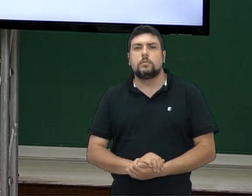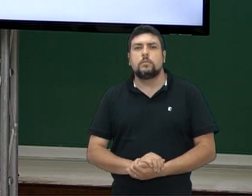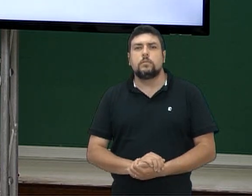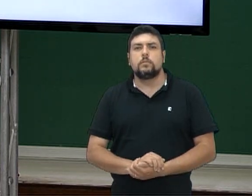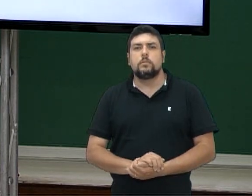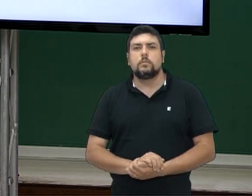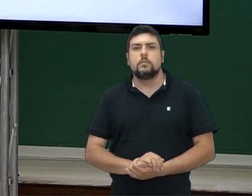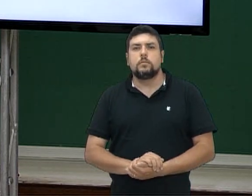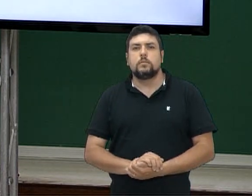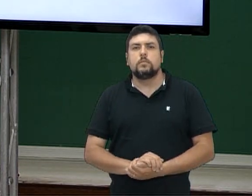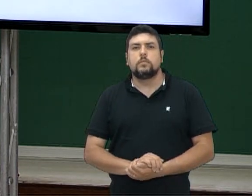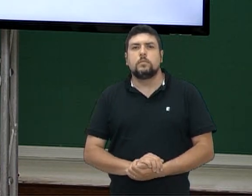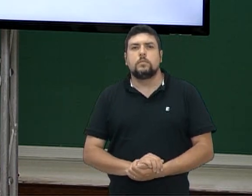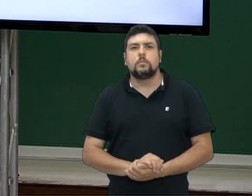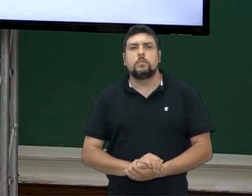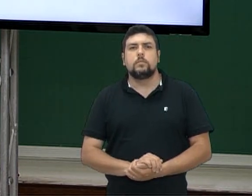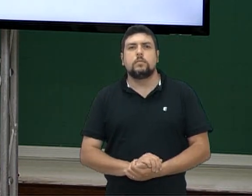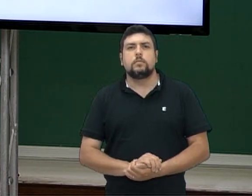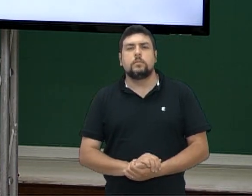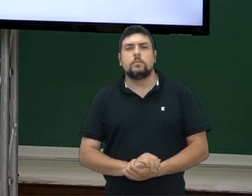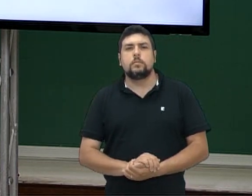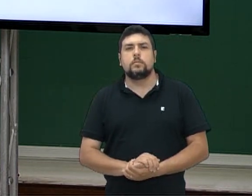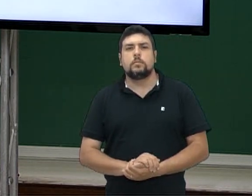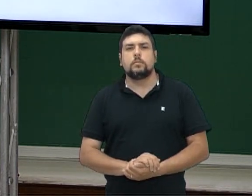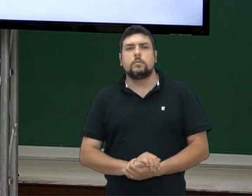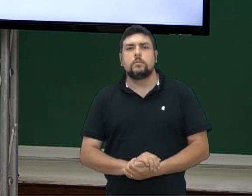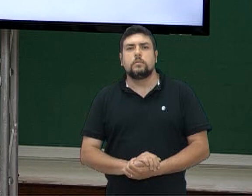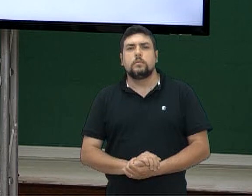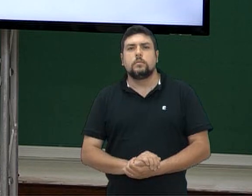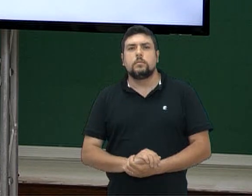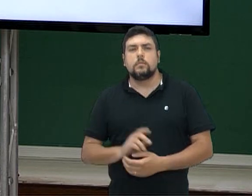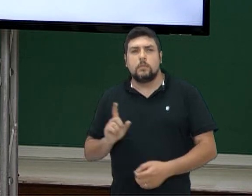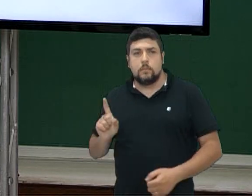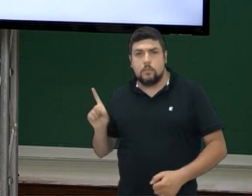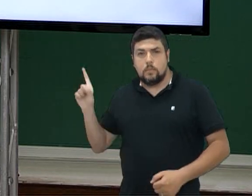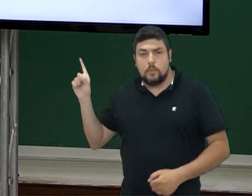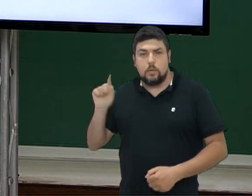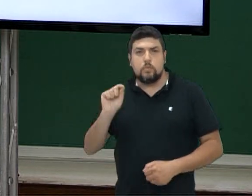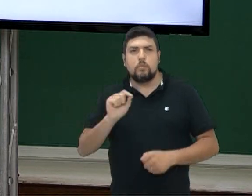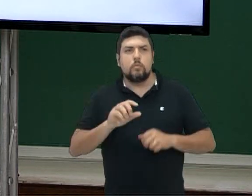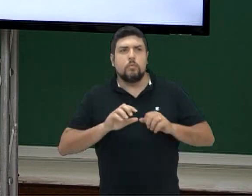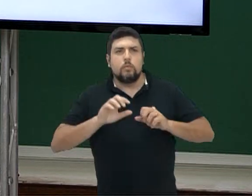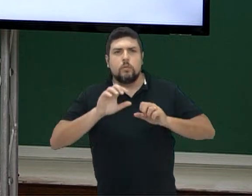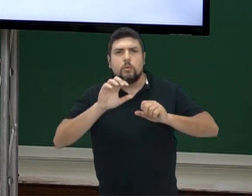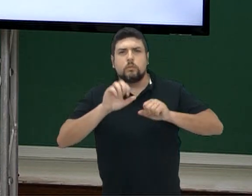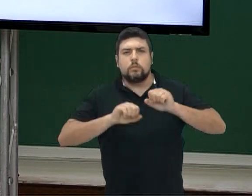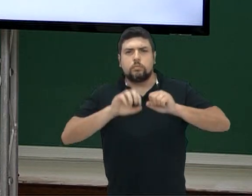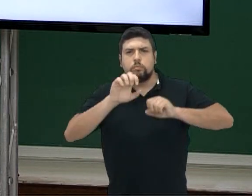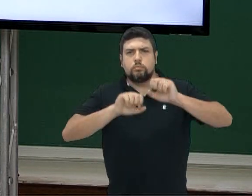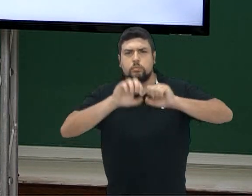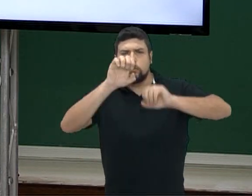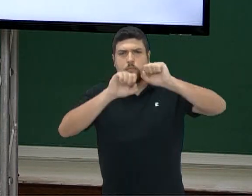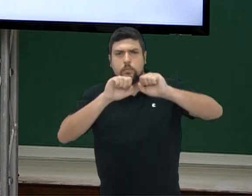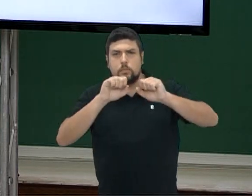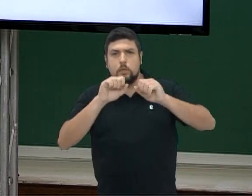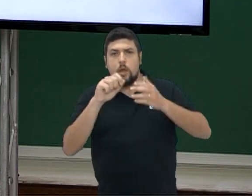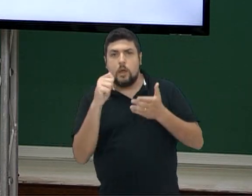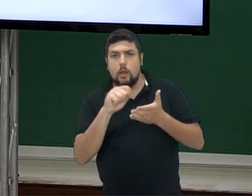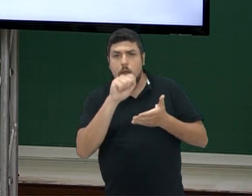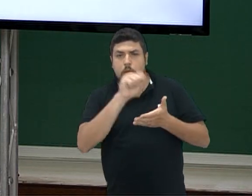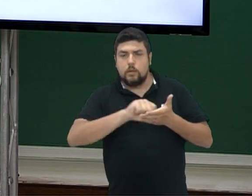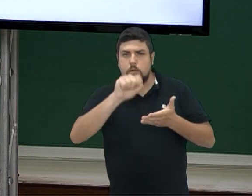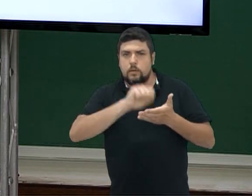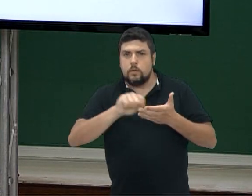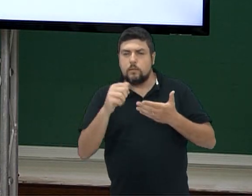melhor documentário, e do Alex Honnold, que é um dos escaladores que fez essa façanha, de escalar